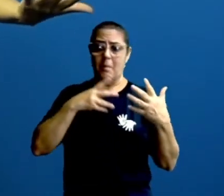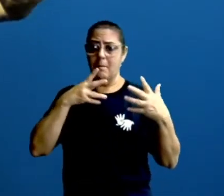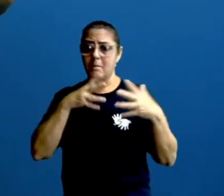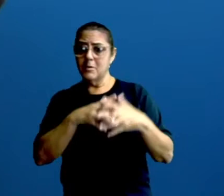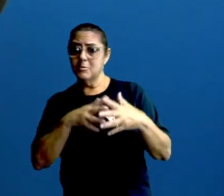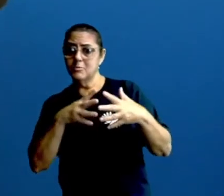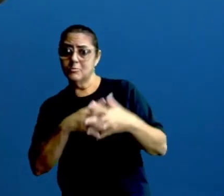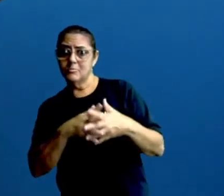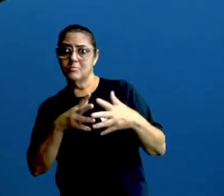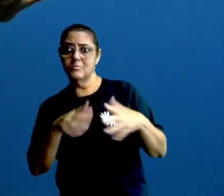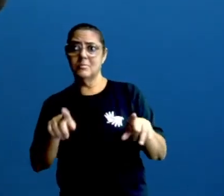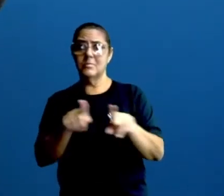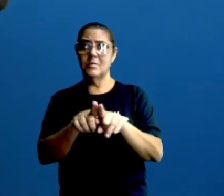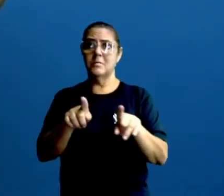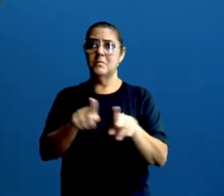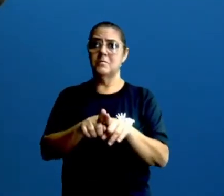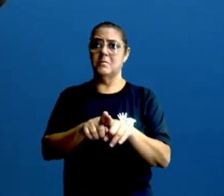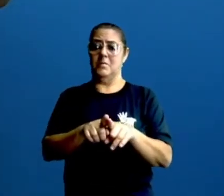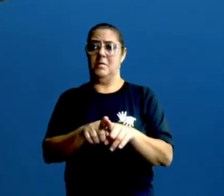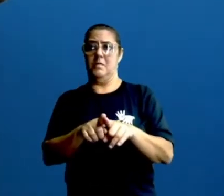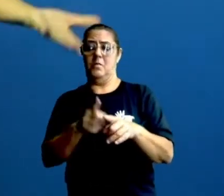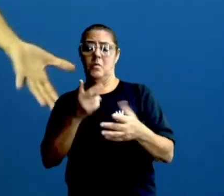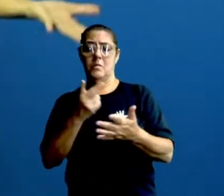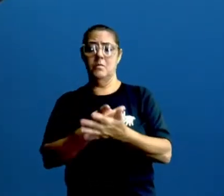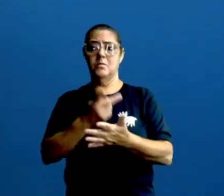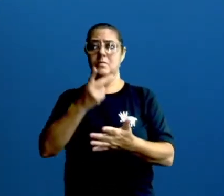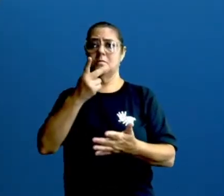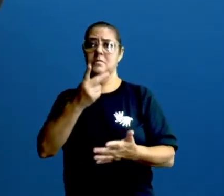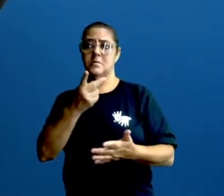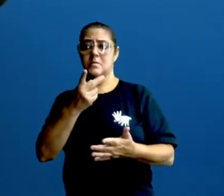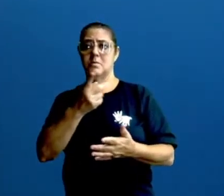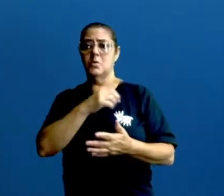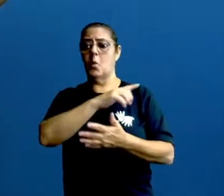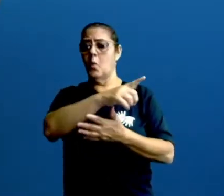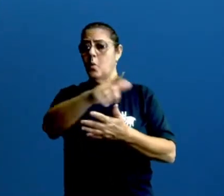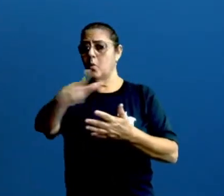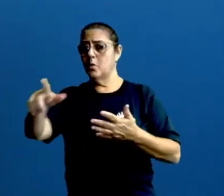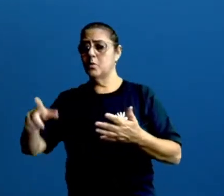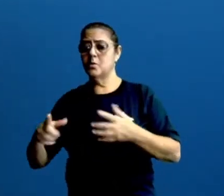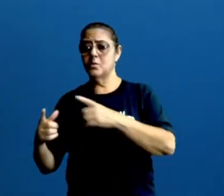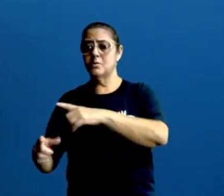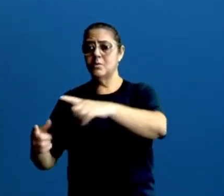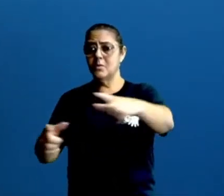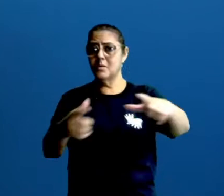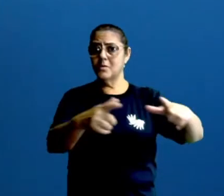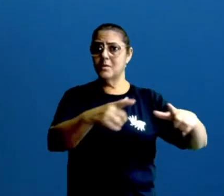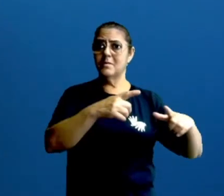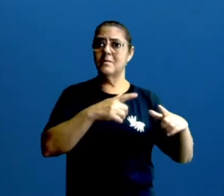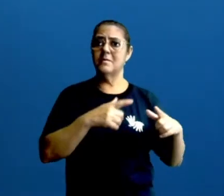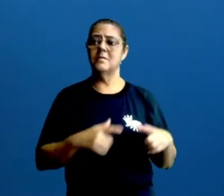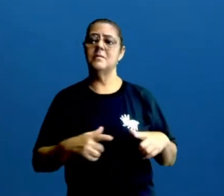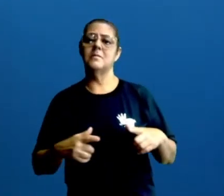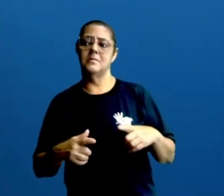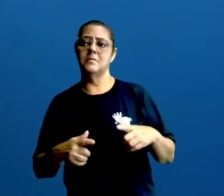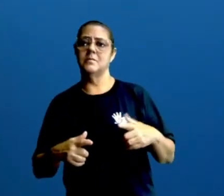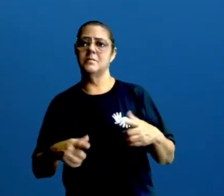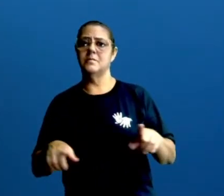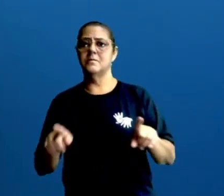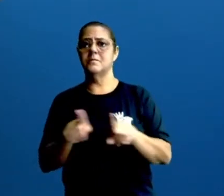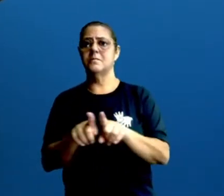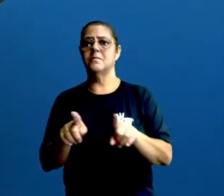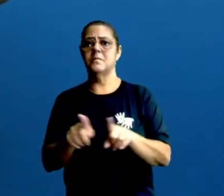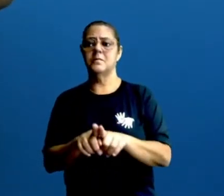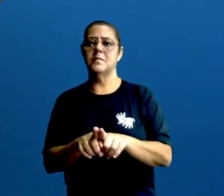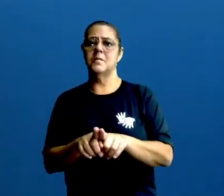e também influencia acontecimentos em outros lugares, sofre influência de outros lugares e